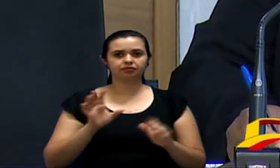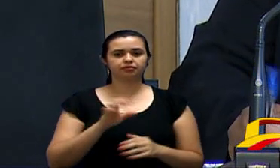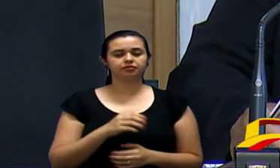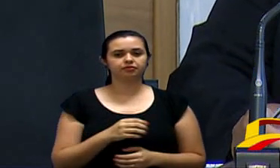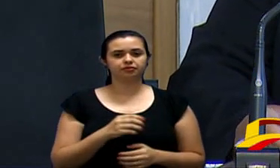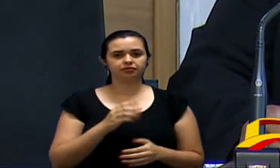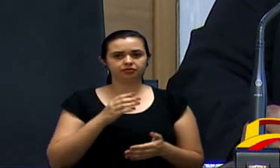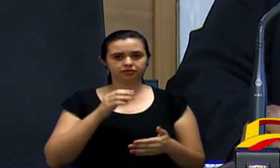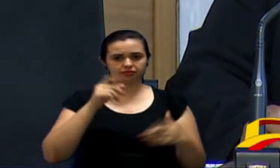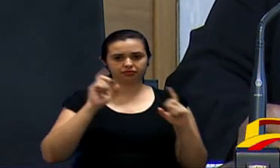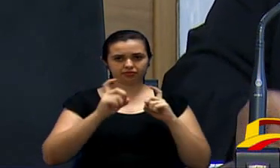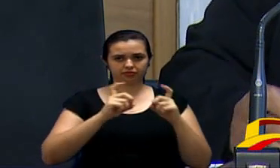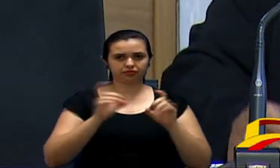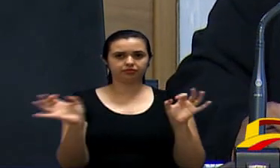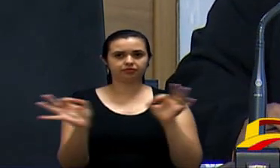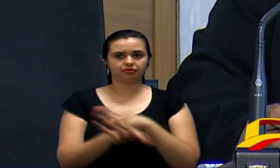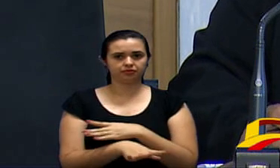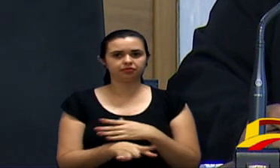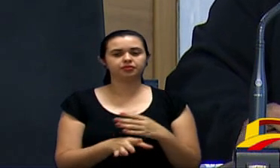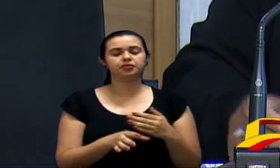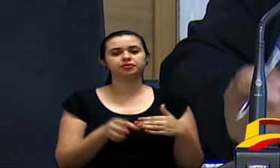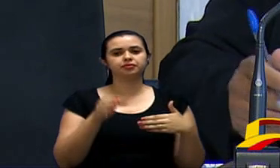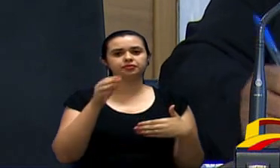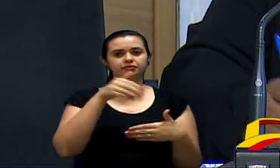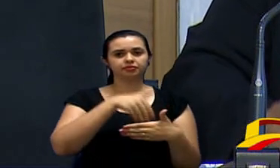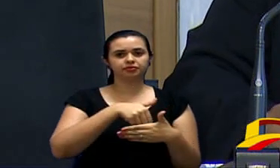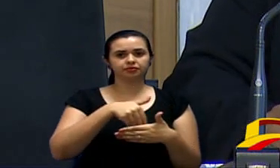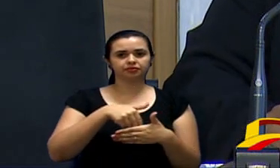Eu coloco em discussão, em encerrar a discussão,